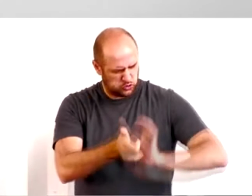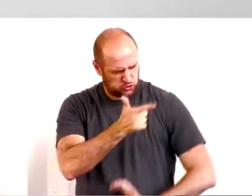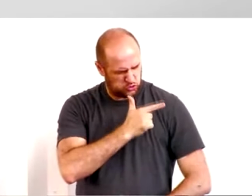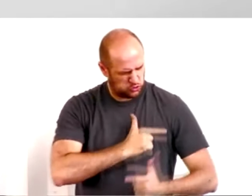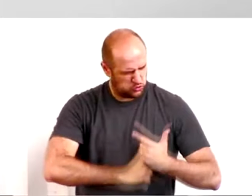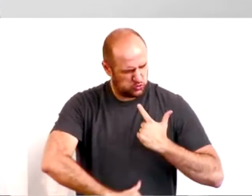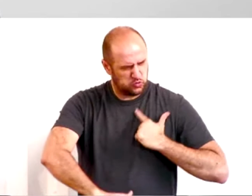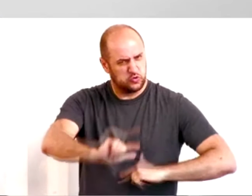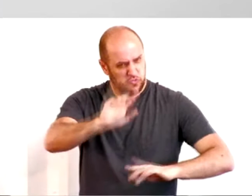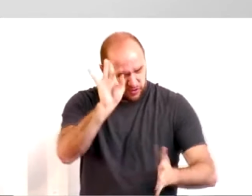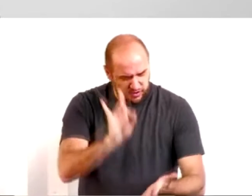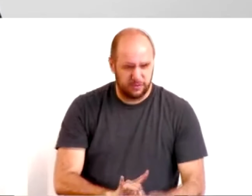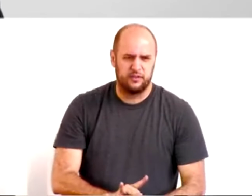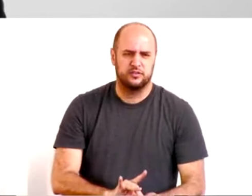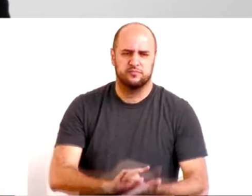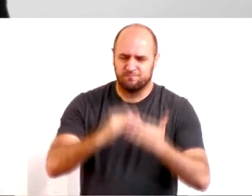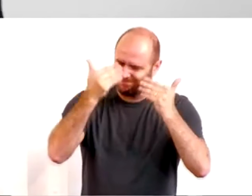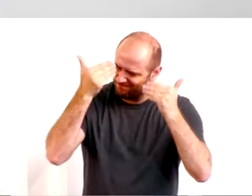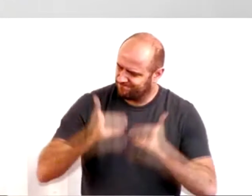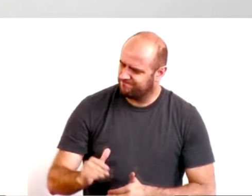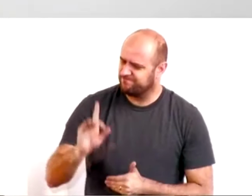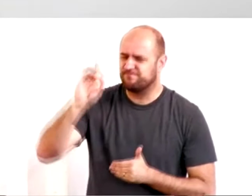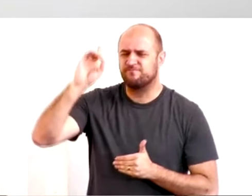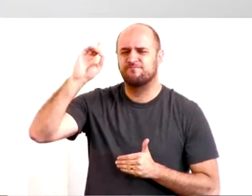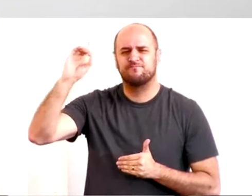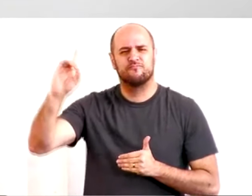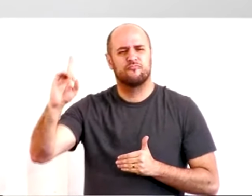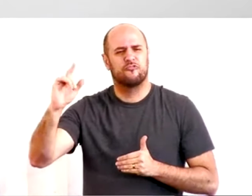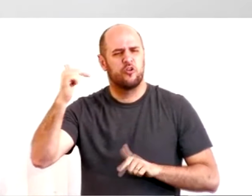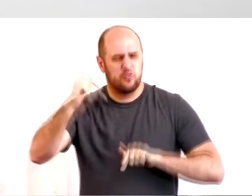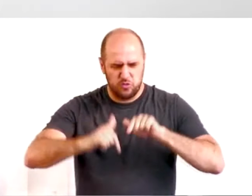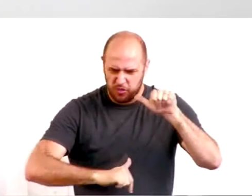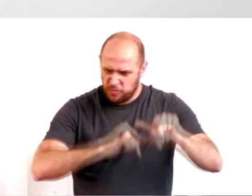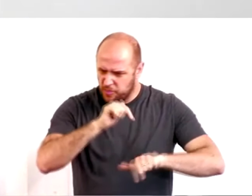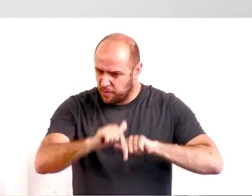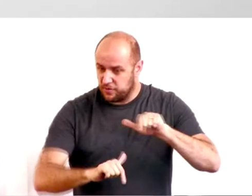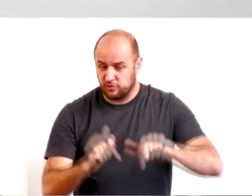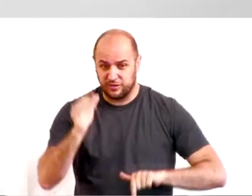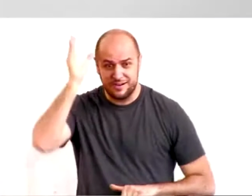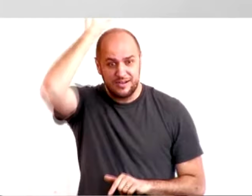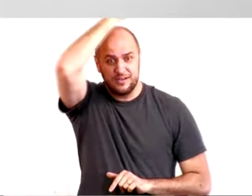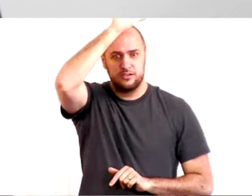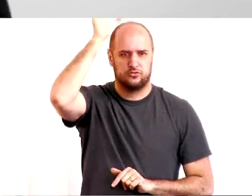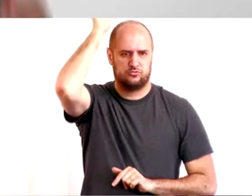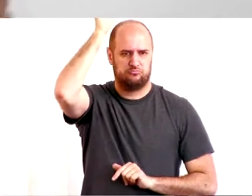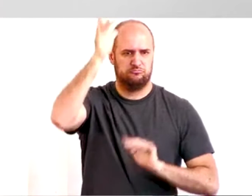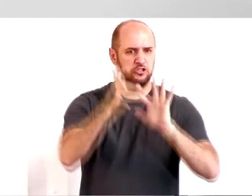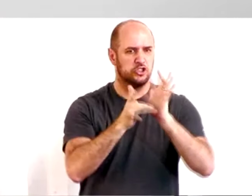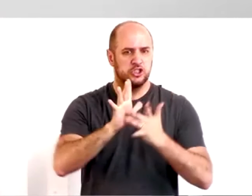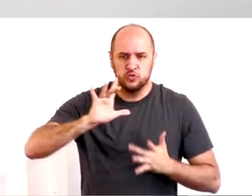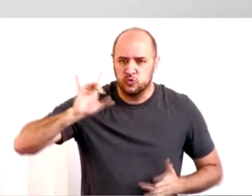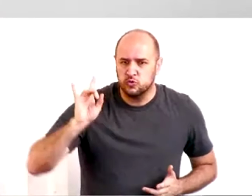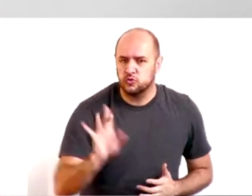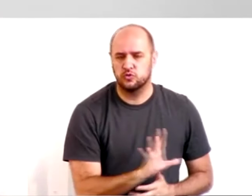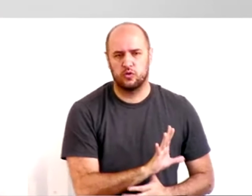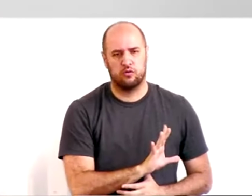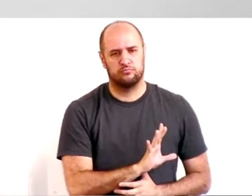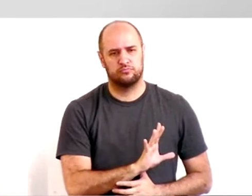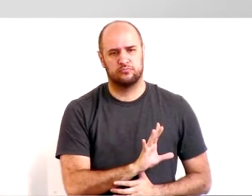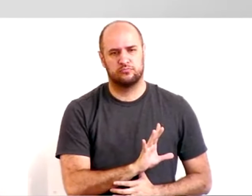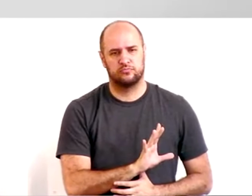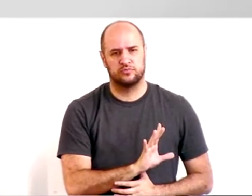justificados diante de Deus pelas obras e méritos de Cristo, e serem alvos da obra